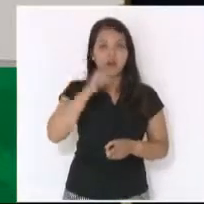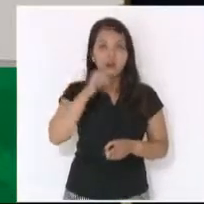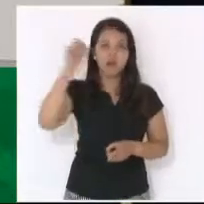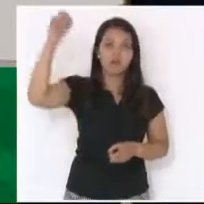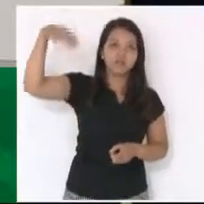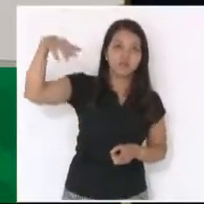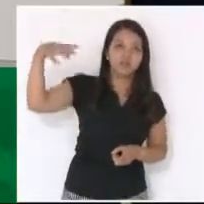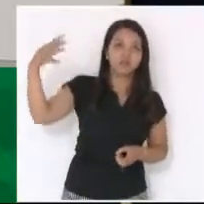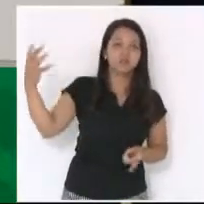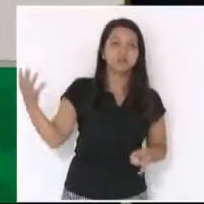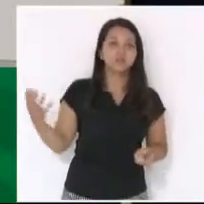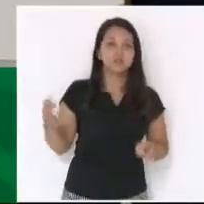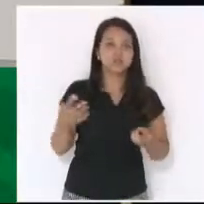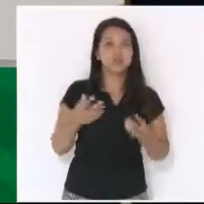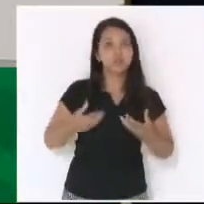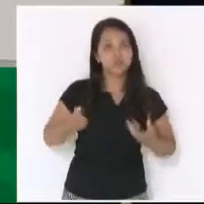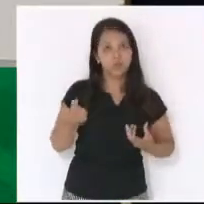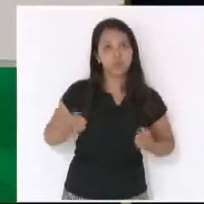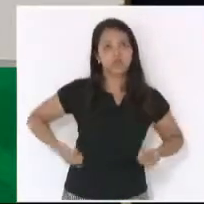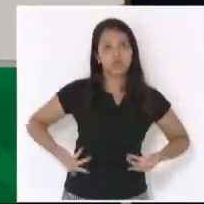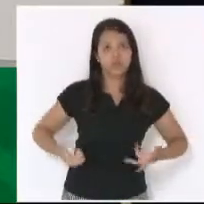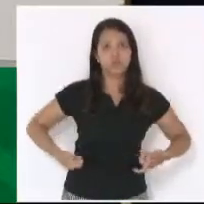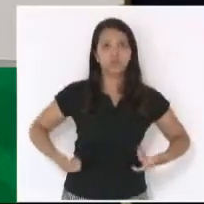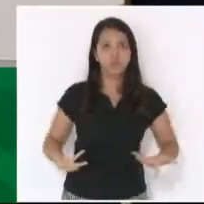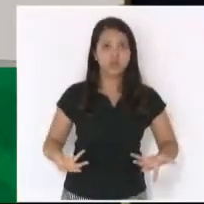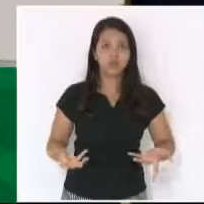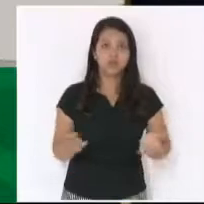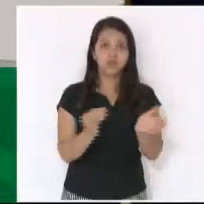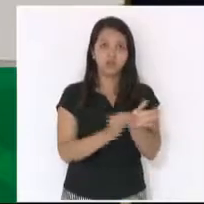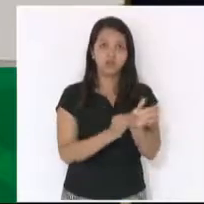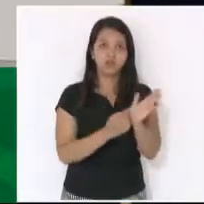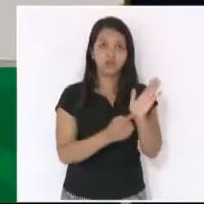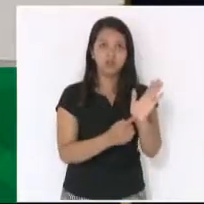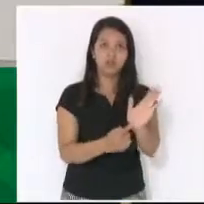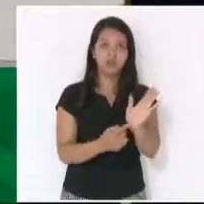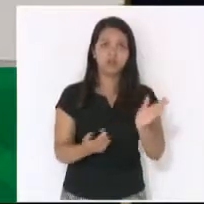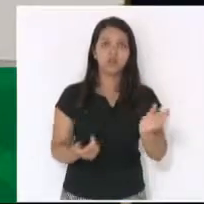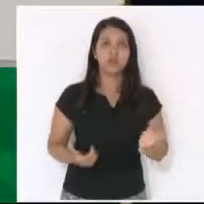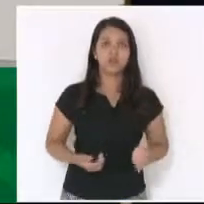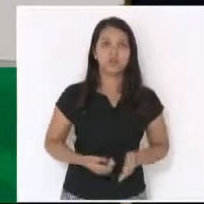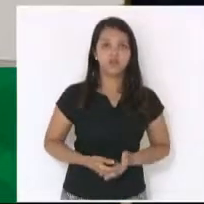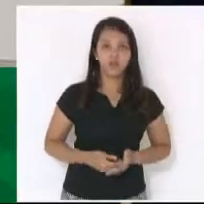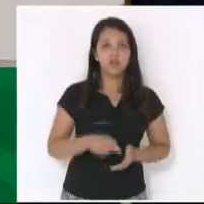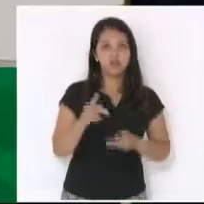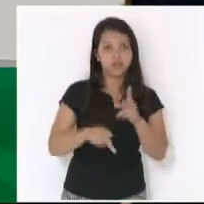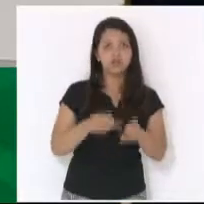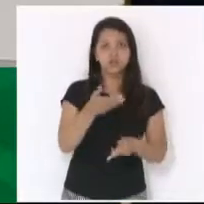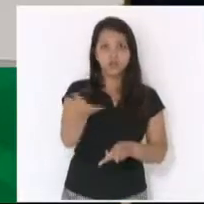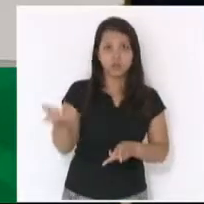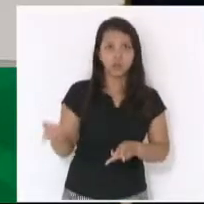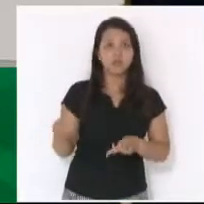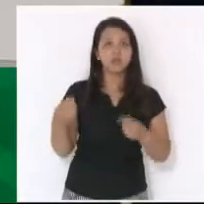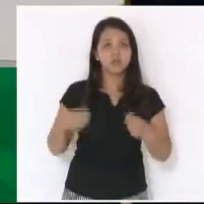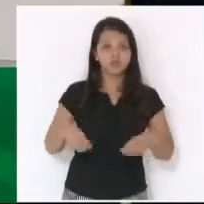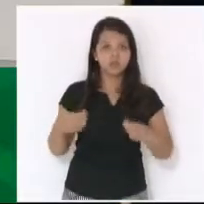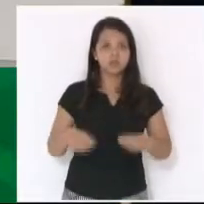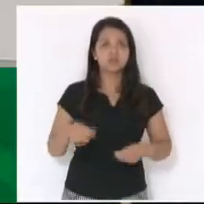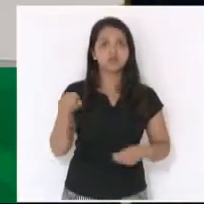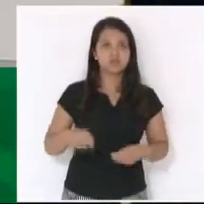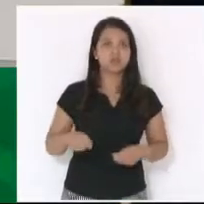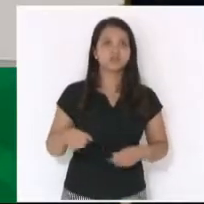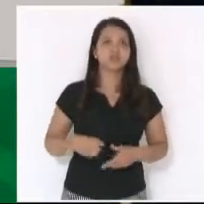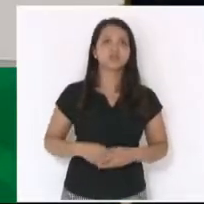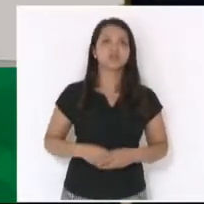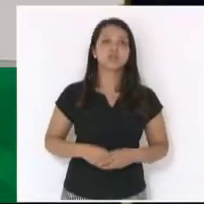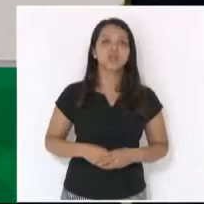tem muito ao desprezo à distância aqui esse pessoal deveria estar sim na